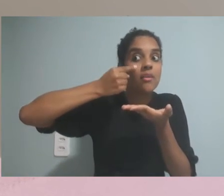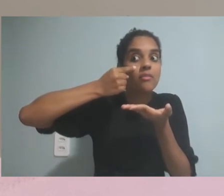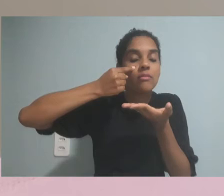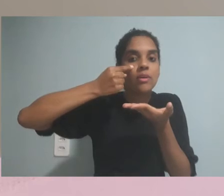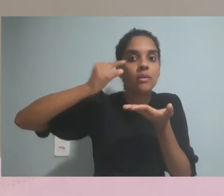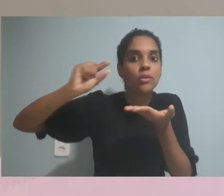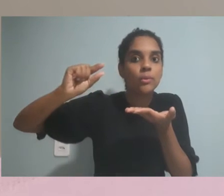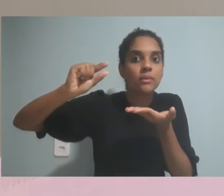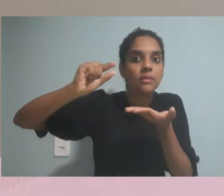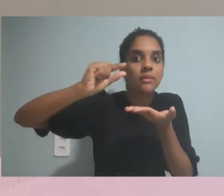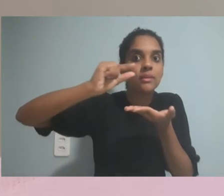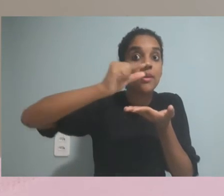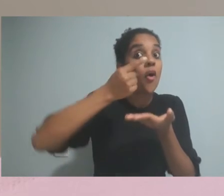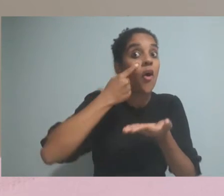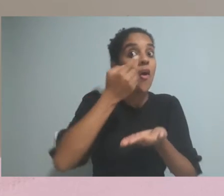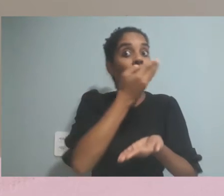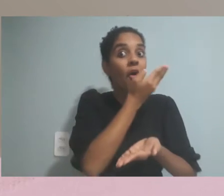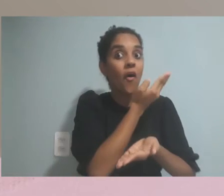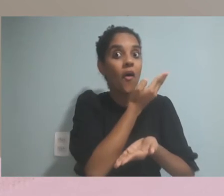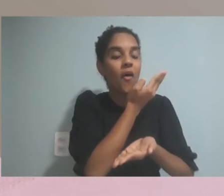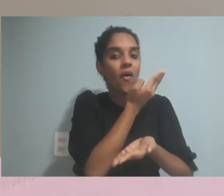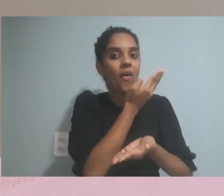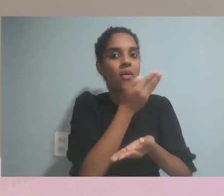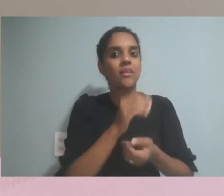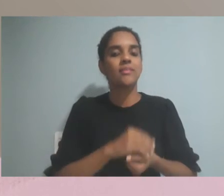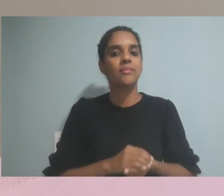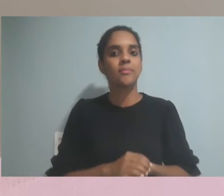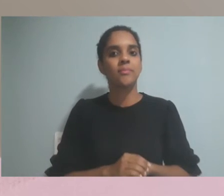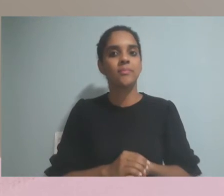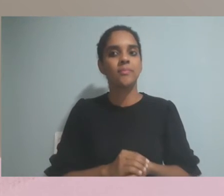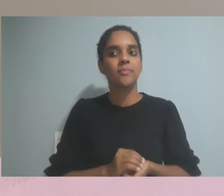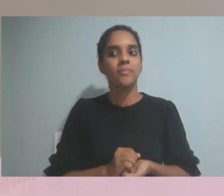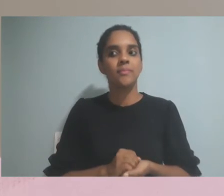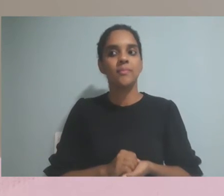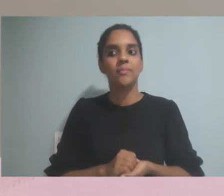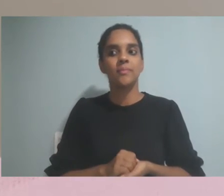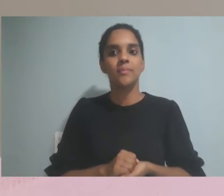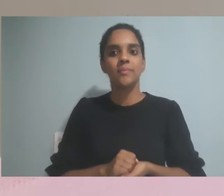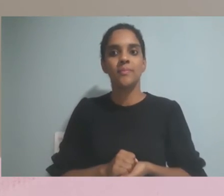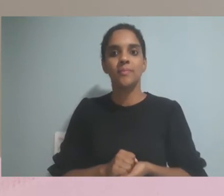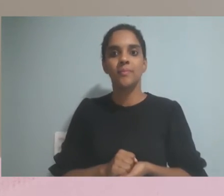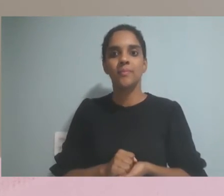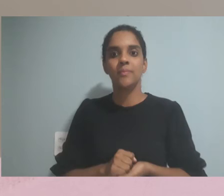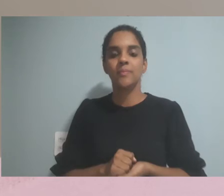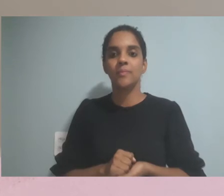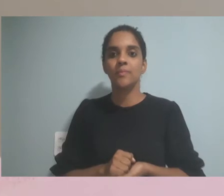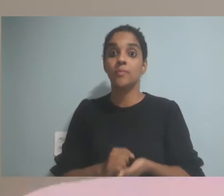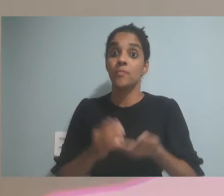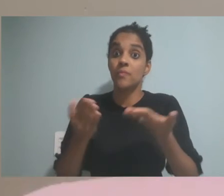canudo, certo? E repelir as cargas negativas para outra extremidade da bolinha.